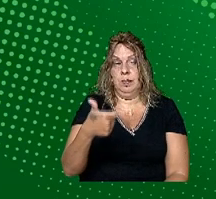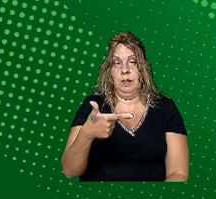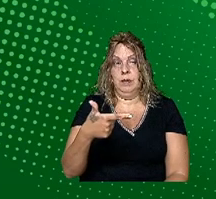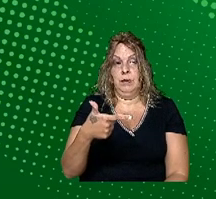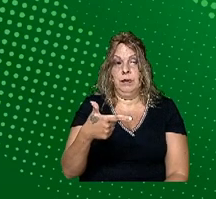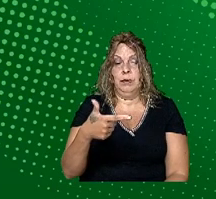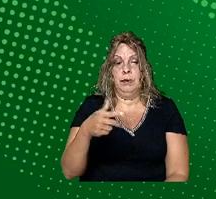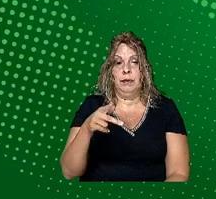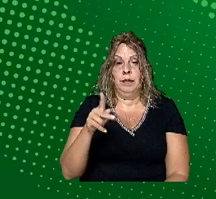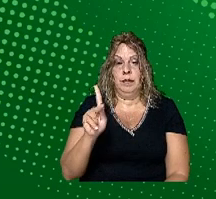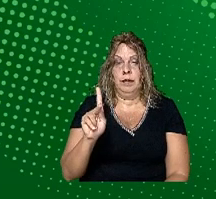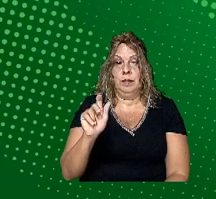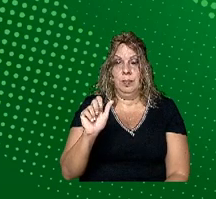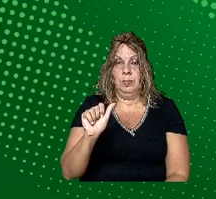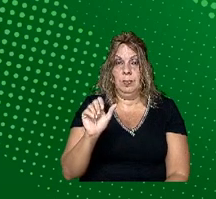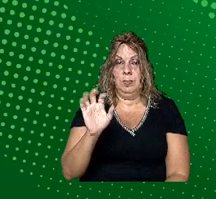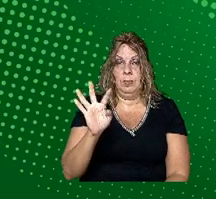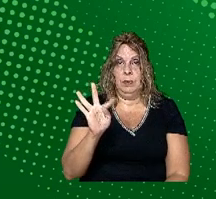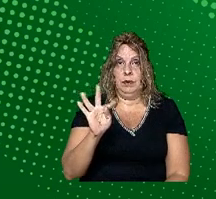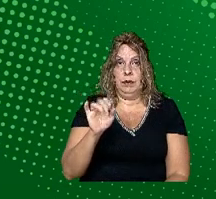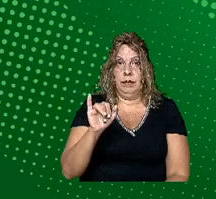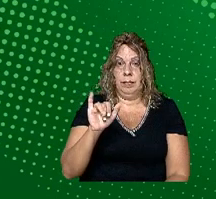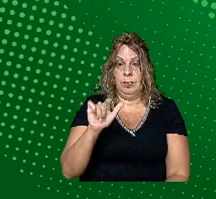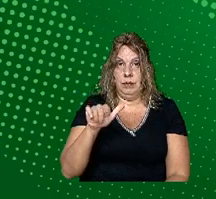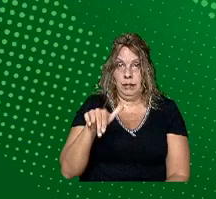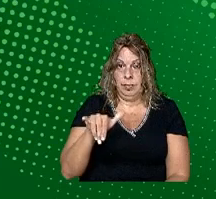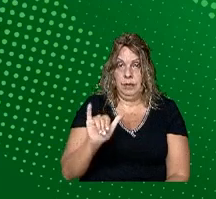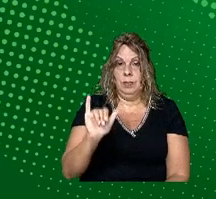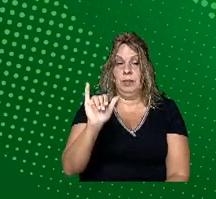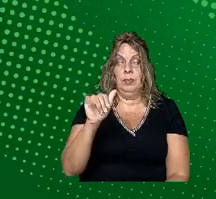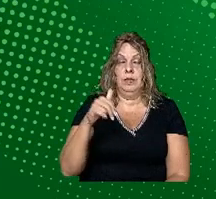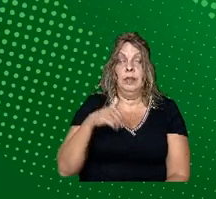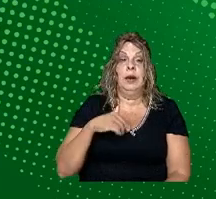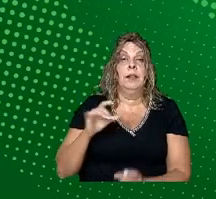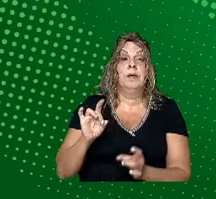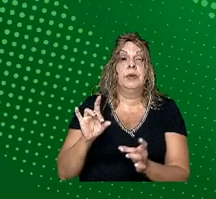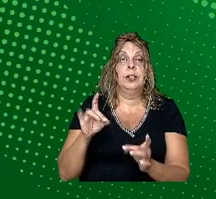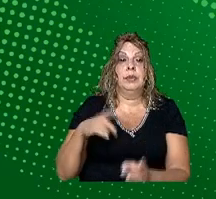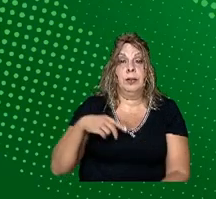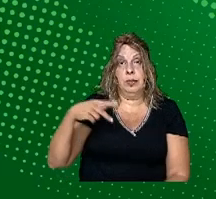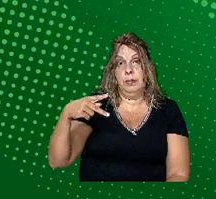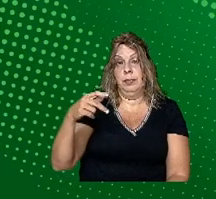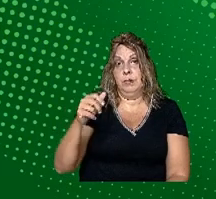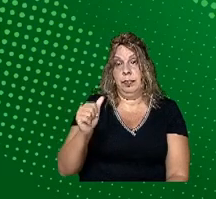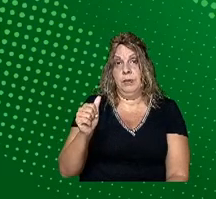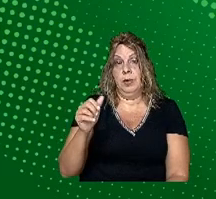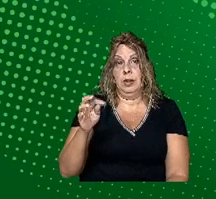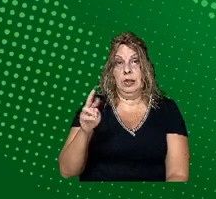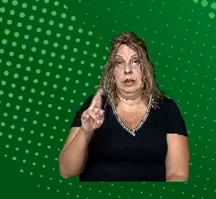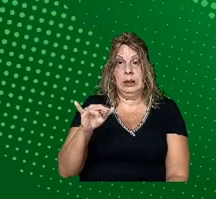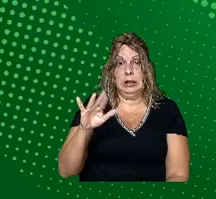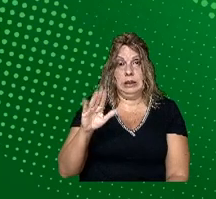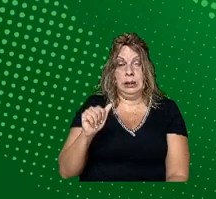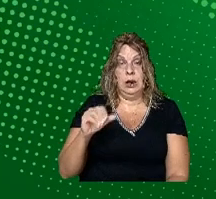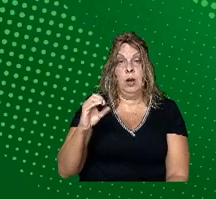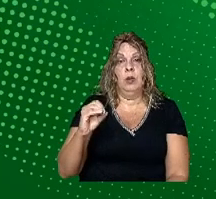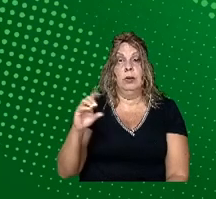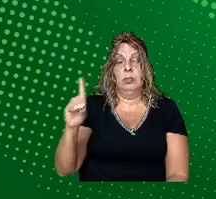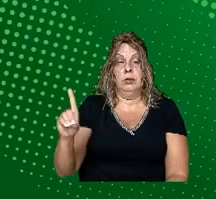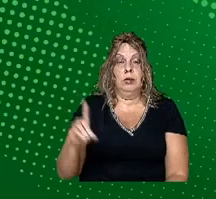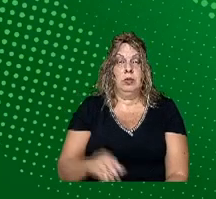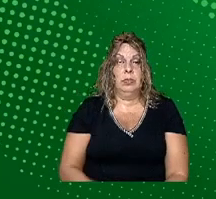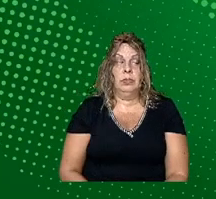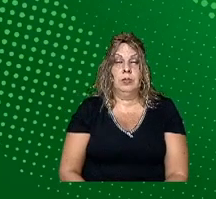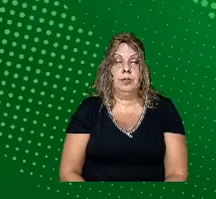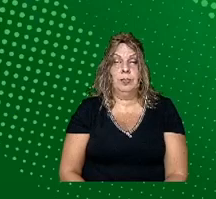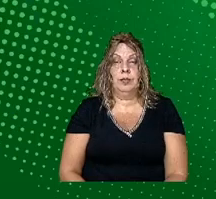081562, Ketlin Vitória Gomes, a Patrícia foi a Pé Quente, da Regional Orlando Dantas. Olha aí,